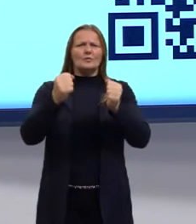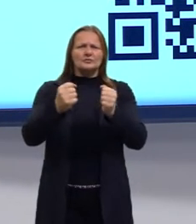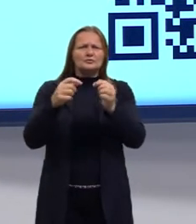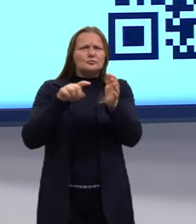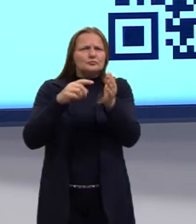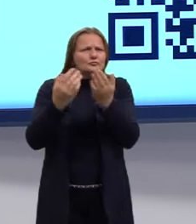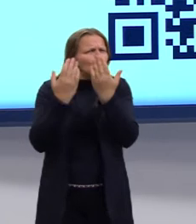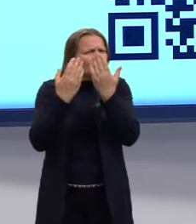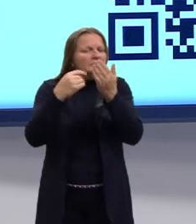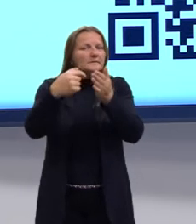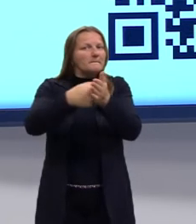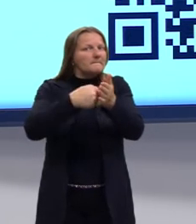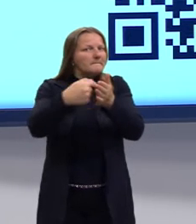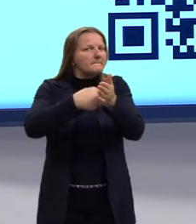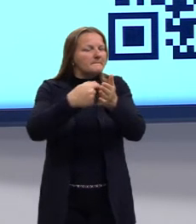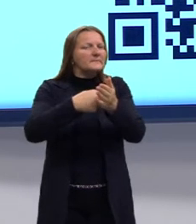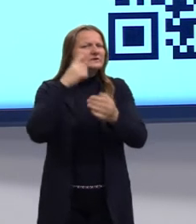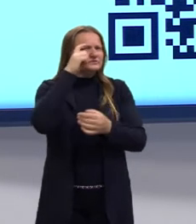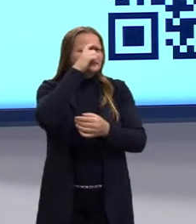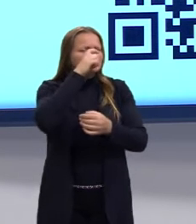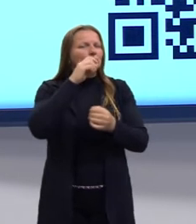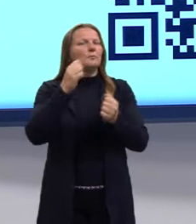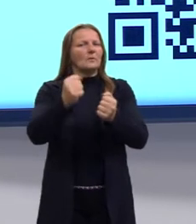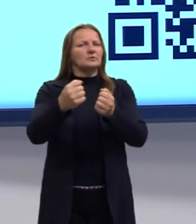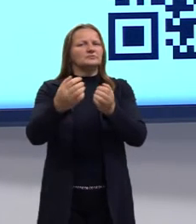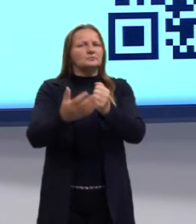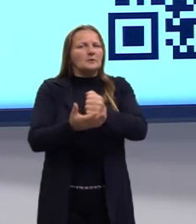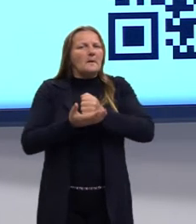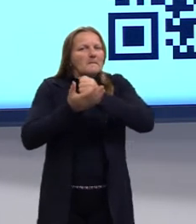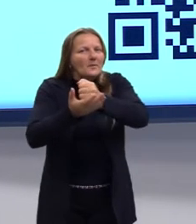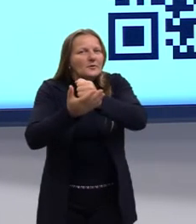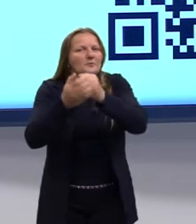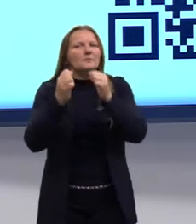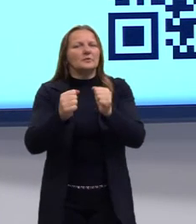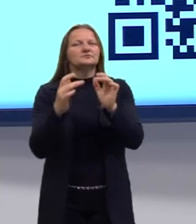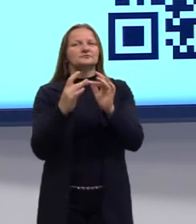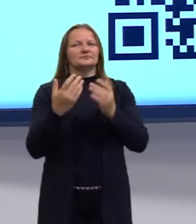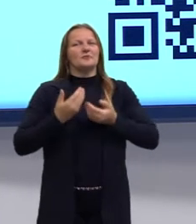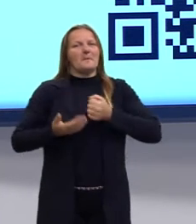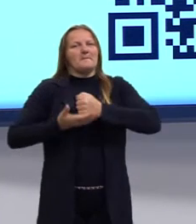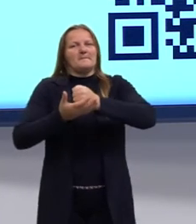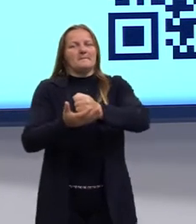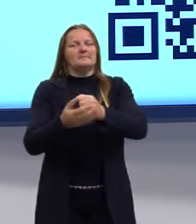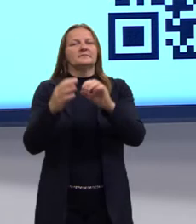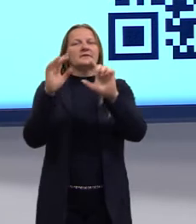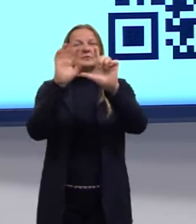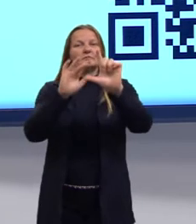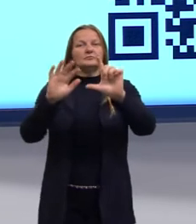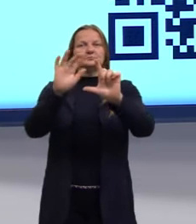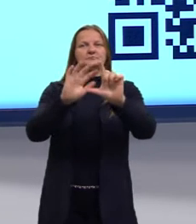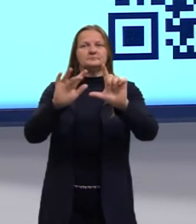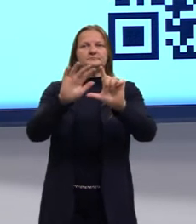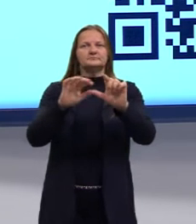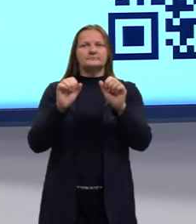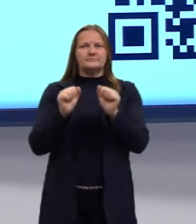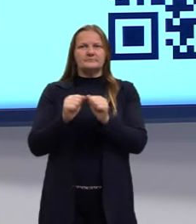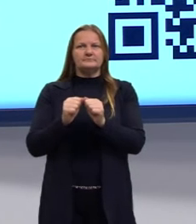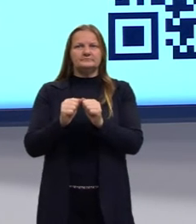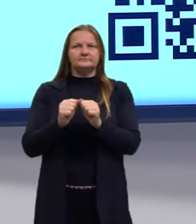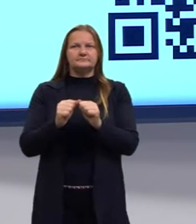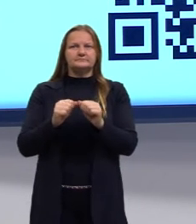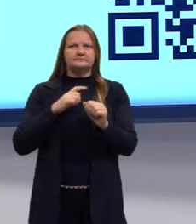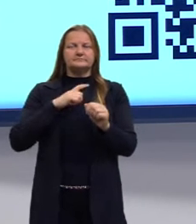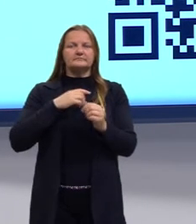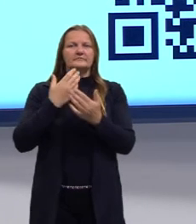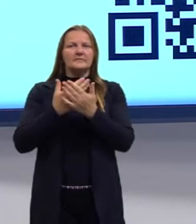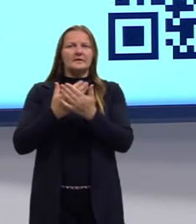né que vocês tiveram dificuldade que precisam de uma ajudinha e também no QR Code onde Vocês conseguem assistir as